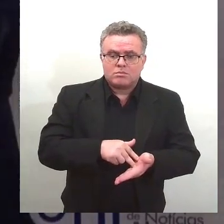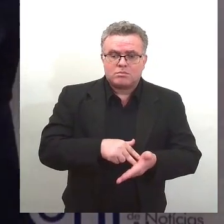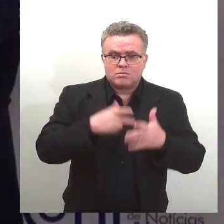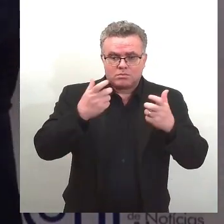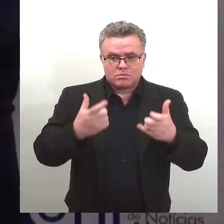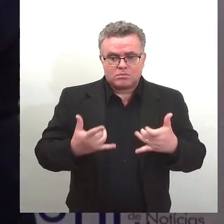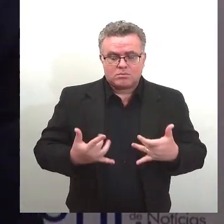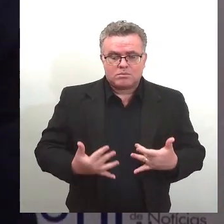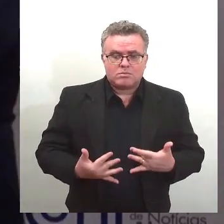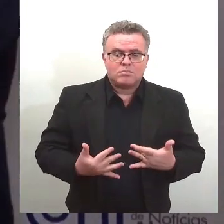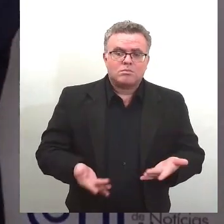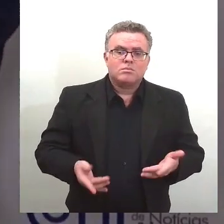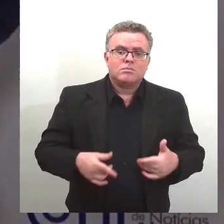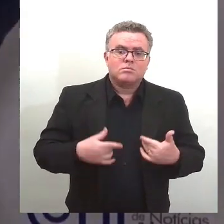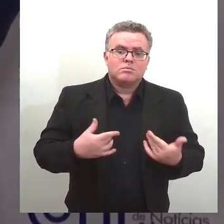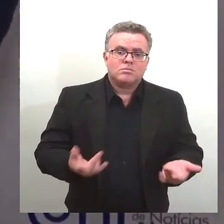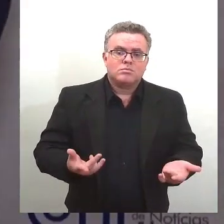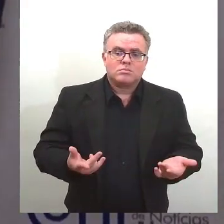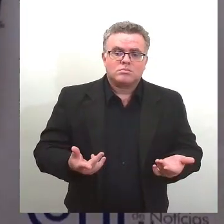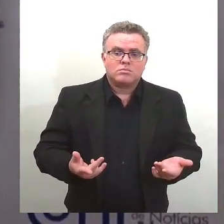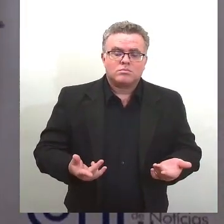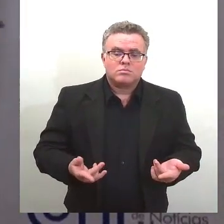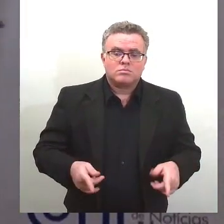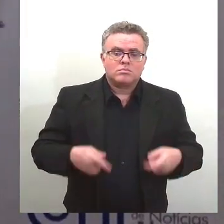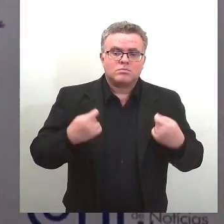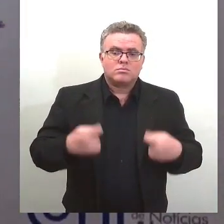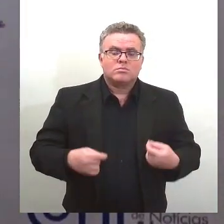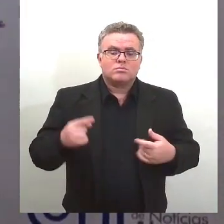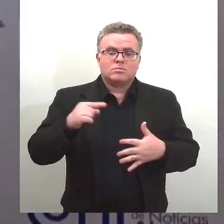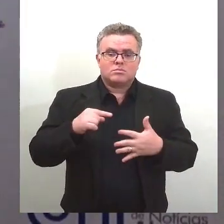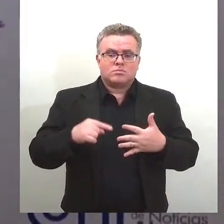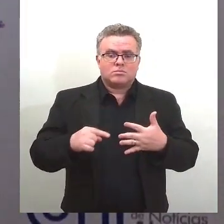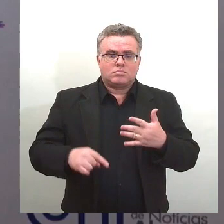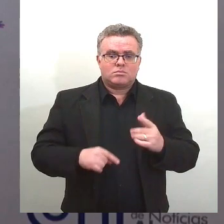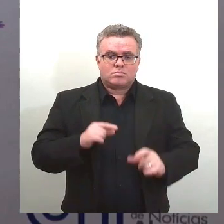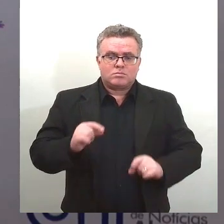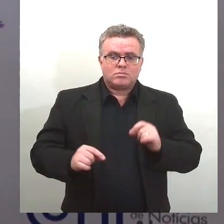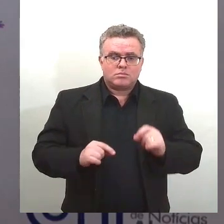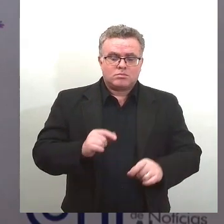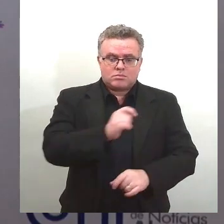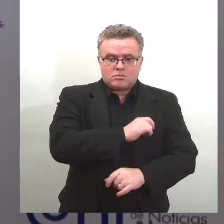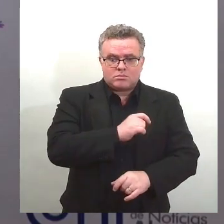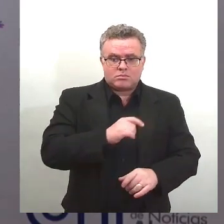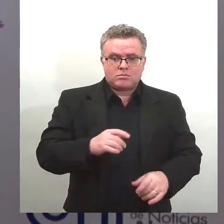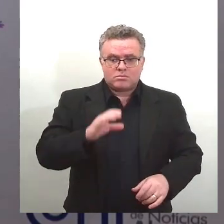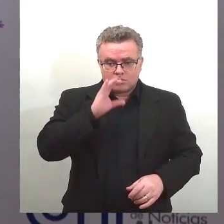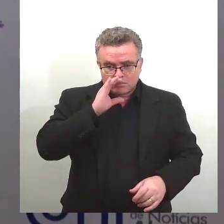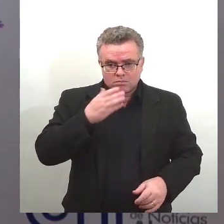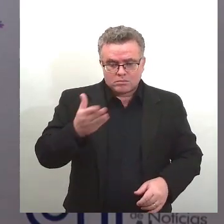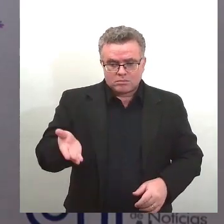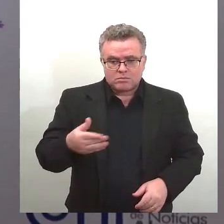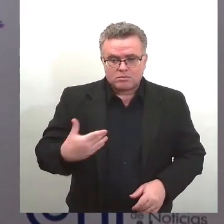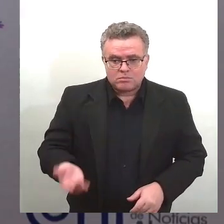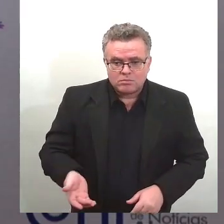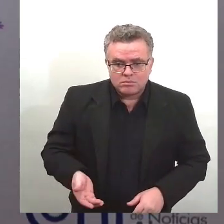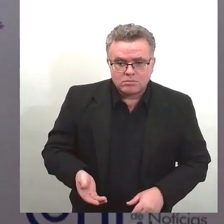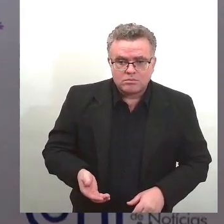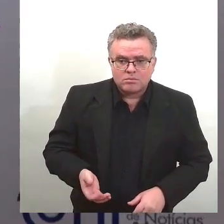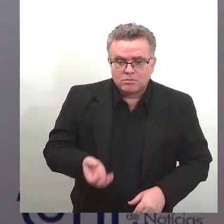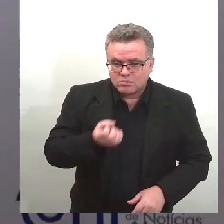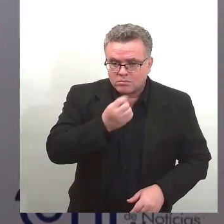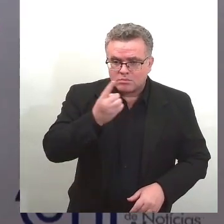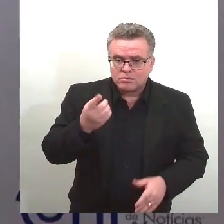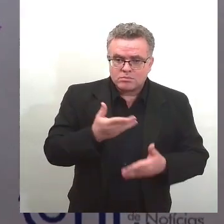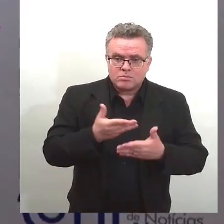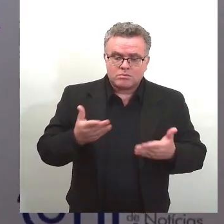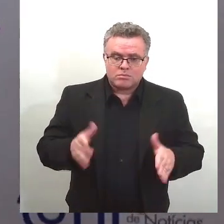falar sobre essa situação dos estudantes de Nossa Senhora do Socorro. Bom dia, nós utilizamos